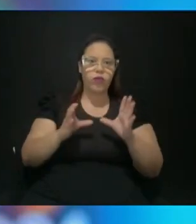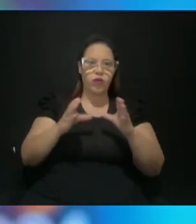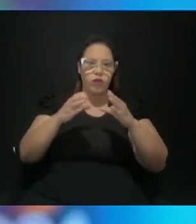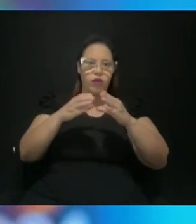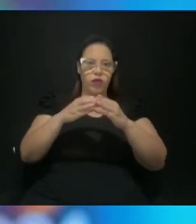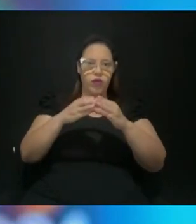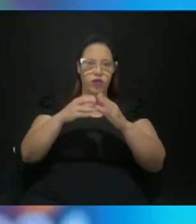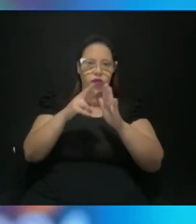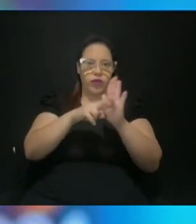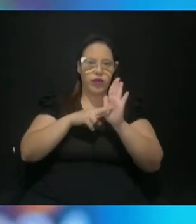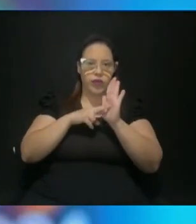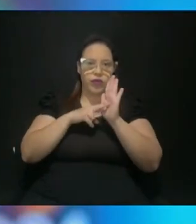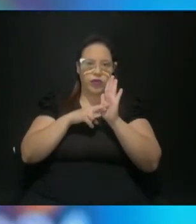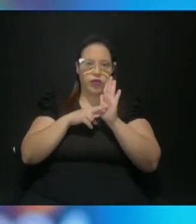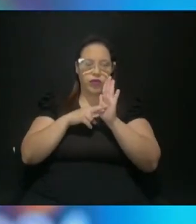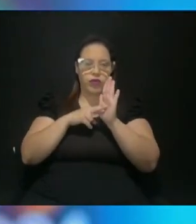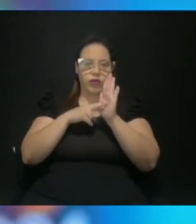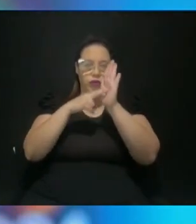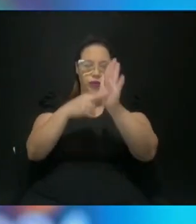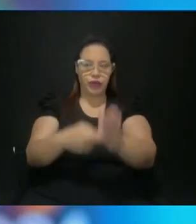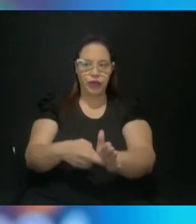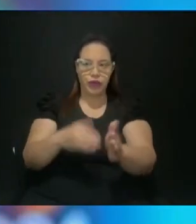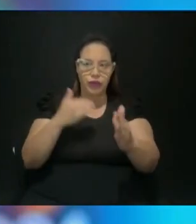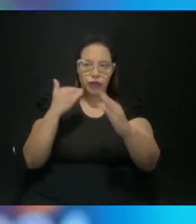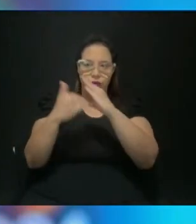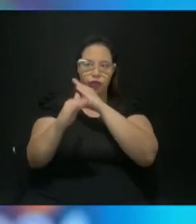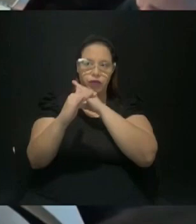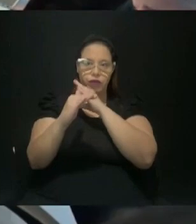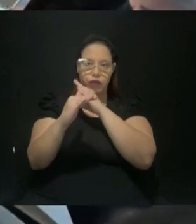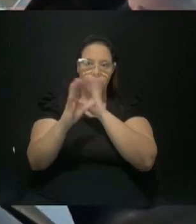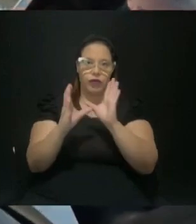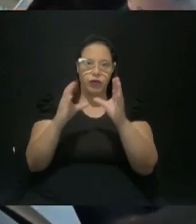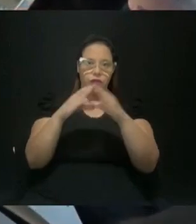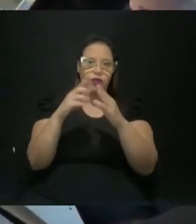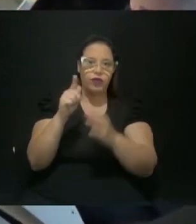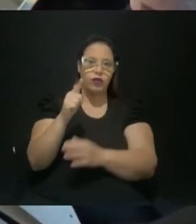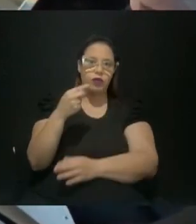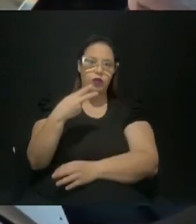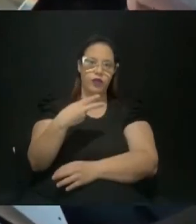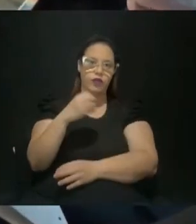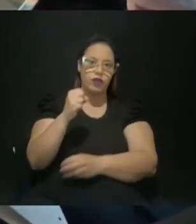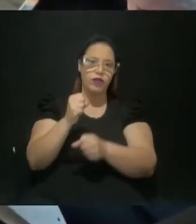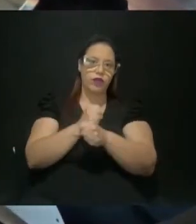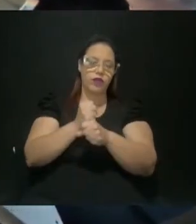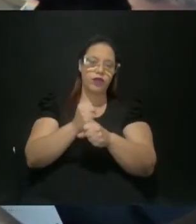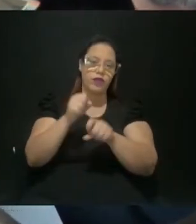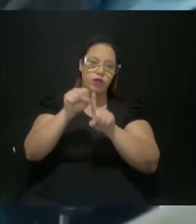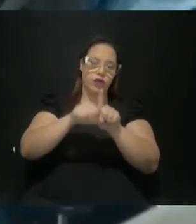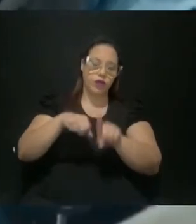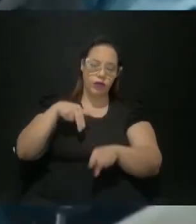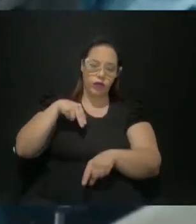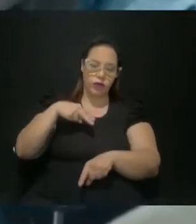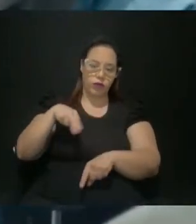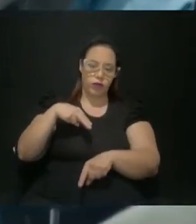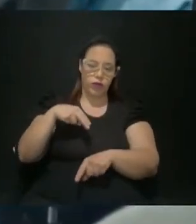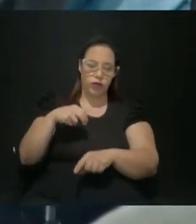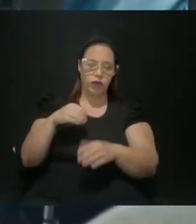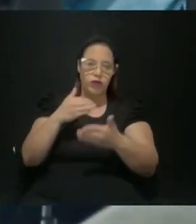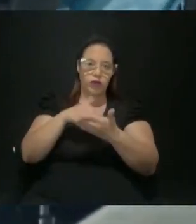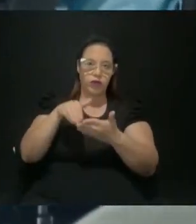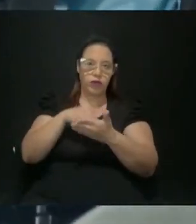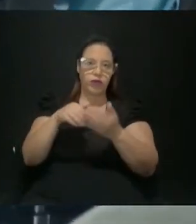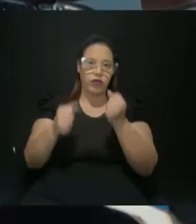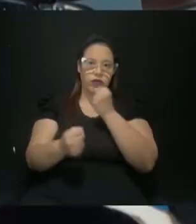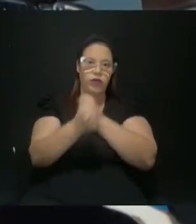essas propostas será encaminhado para a cúpula do G20 em novembro. O secretário nacional de Proteção e Defesa Civil,